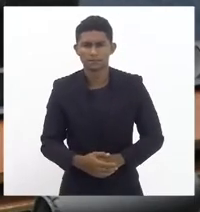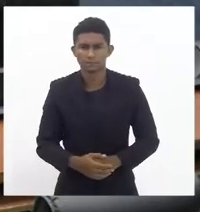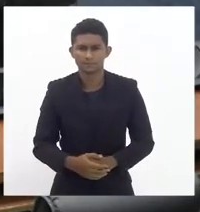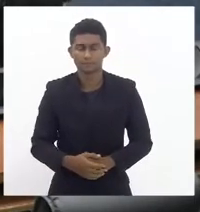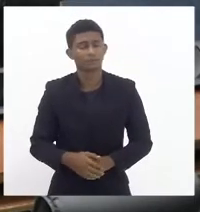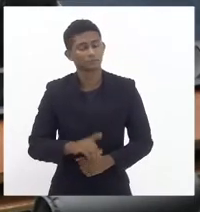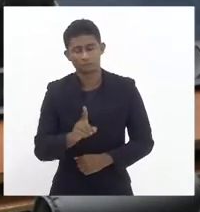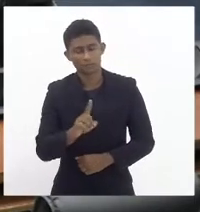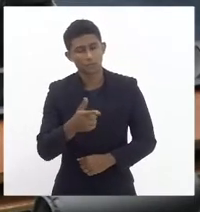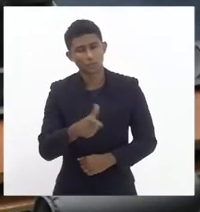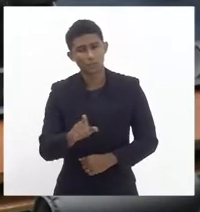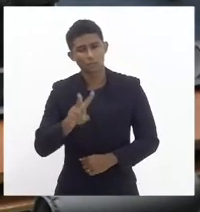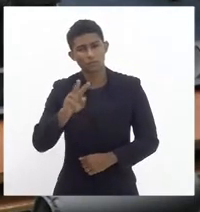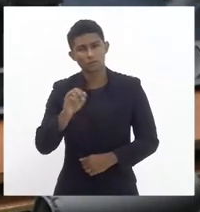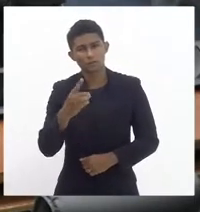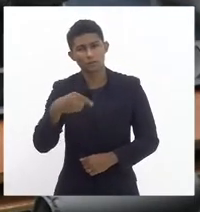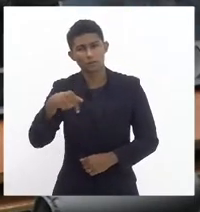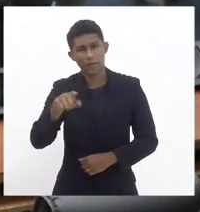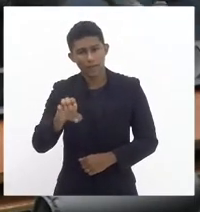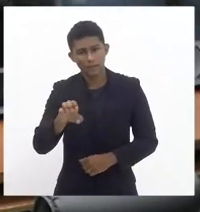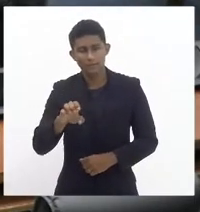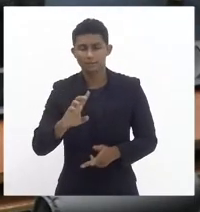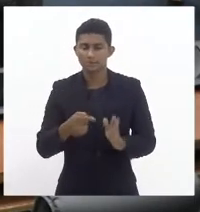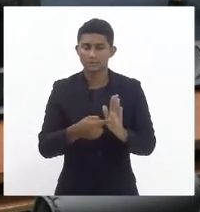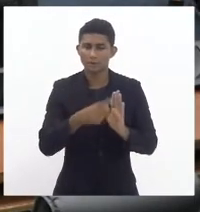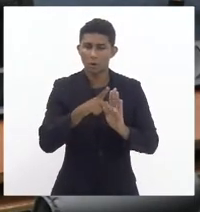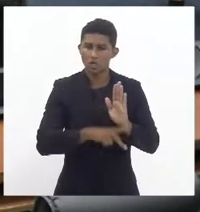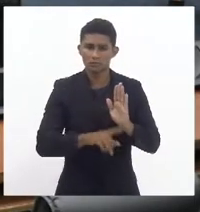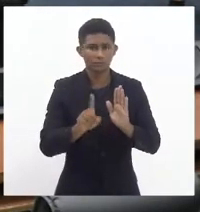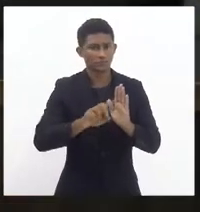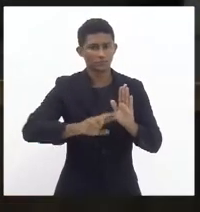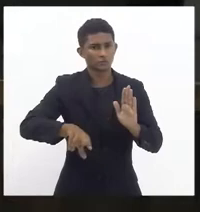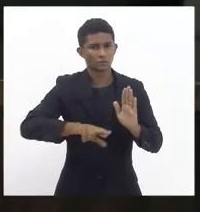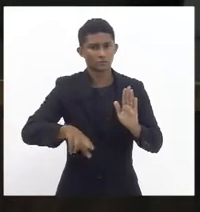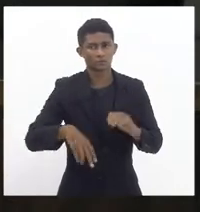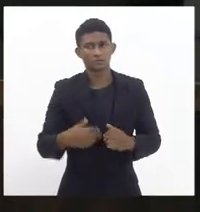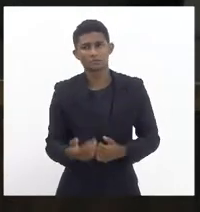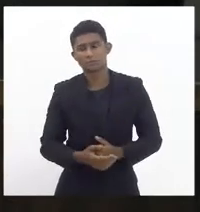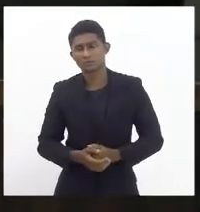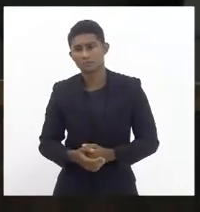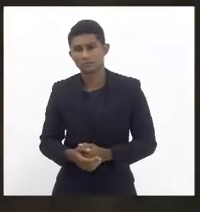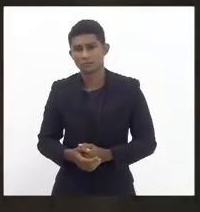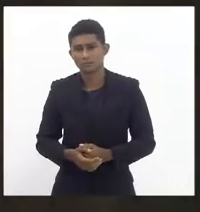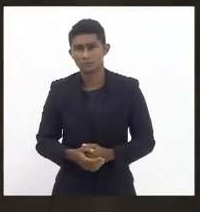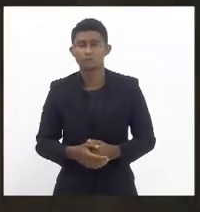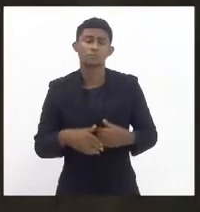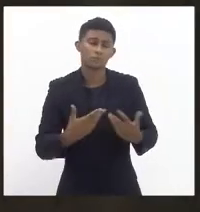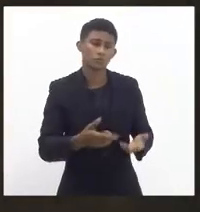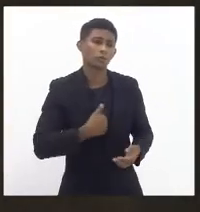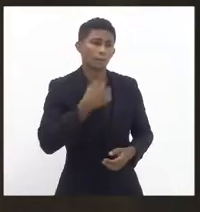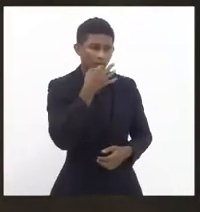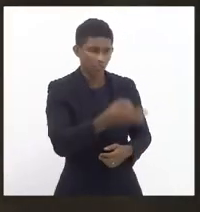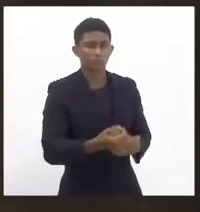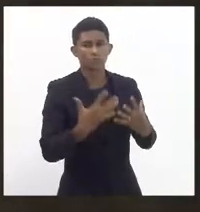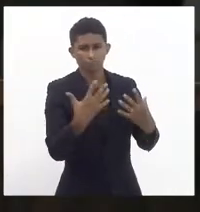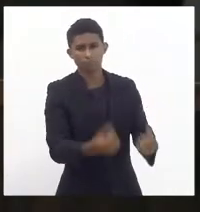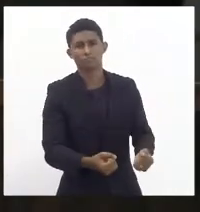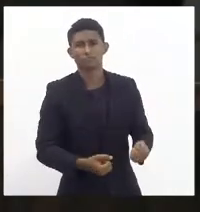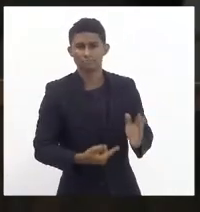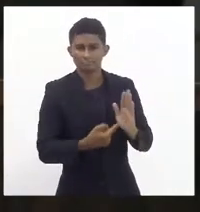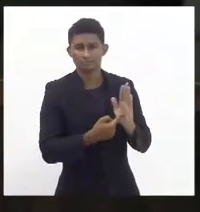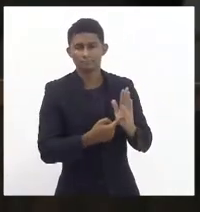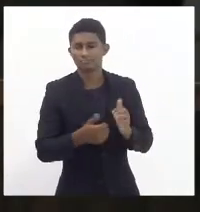do valdec Você lembra não é nesse Não Salvo se o waldeck com o parecer favorável Presidente